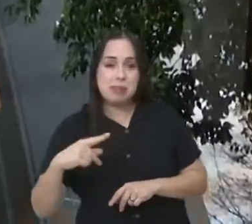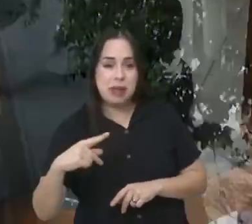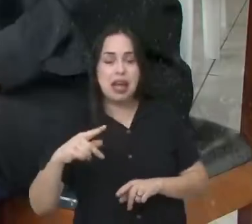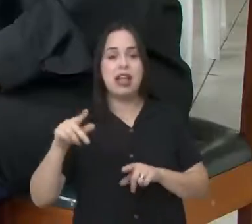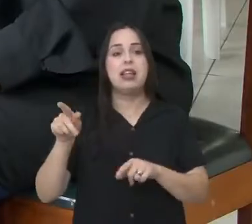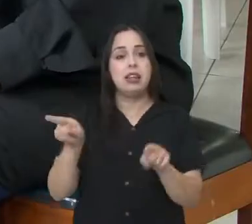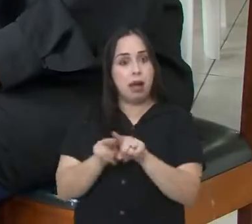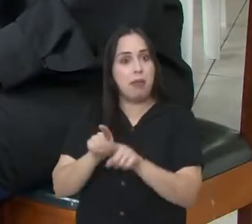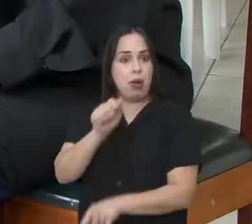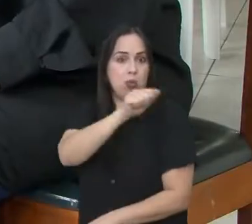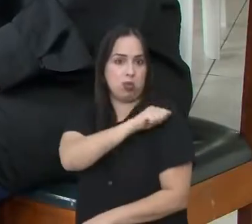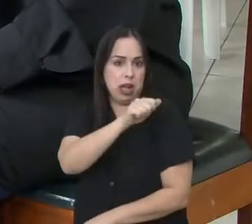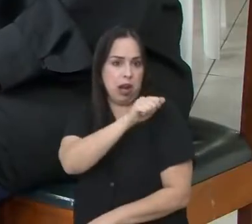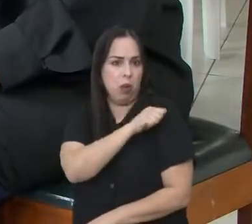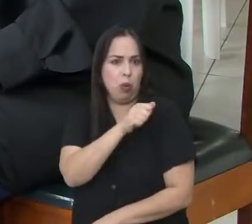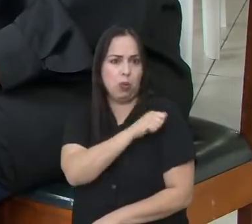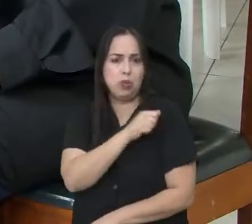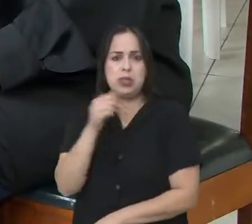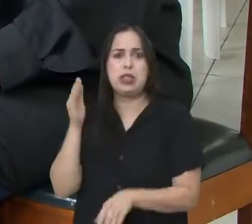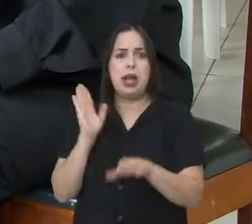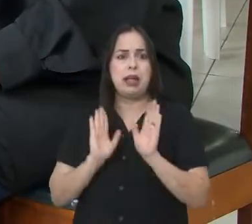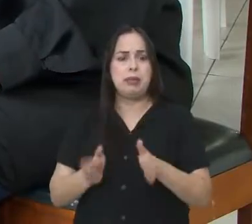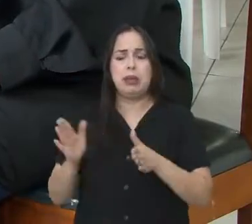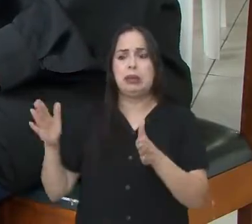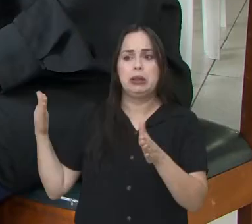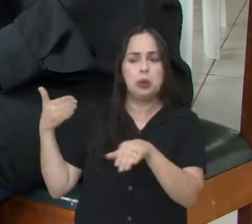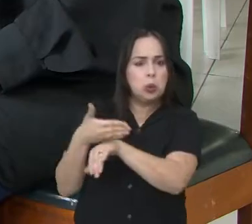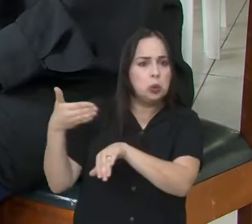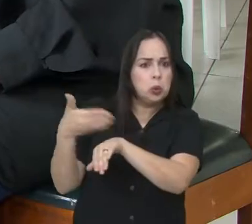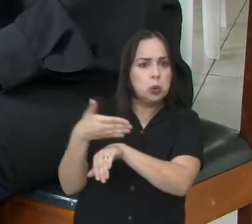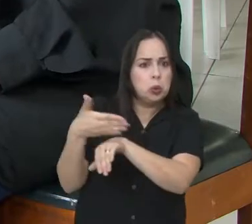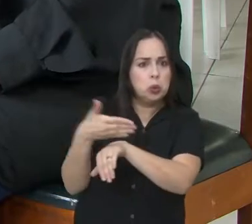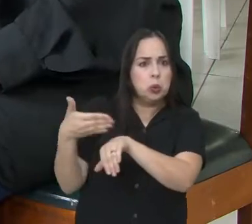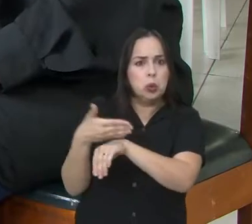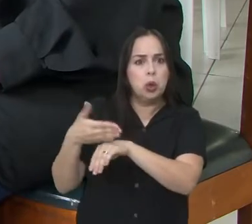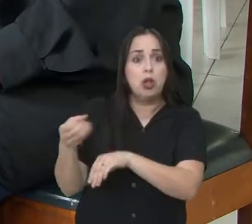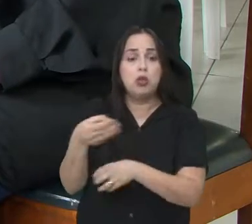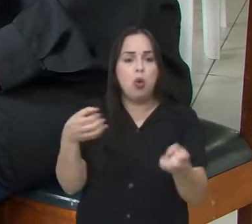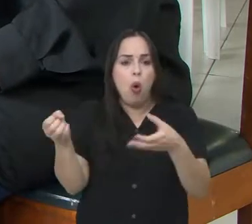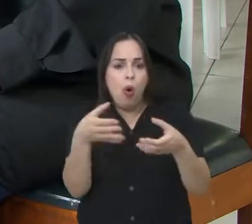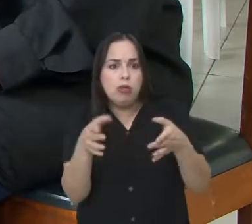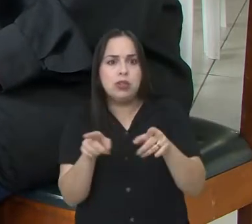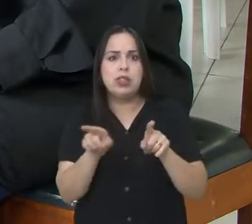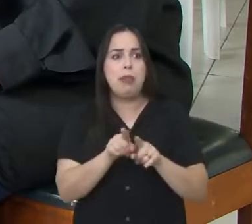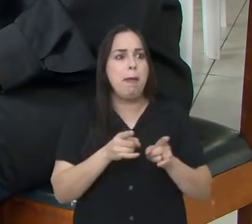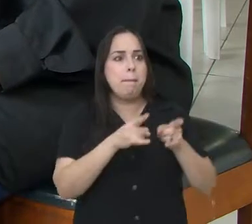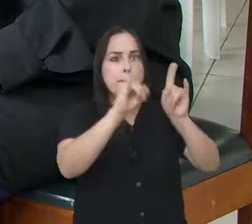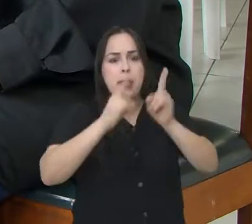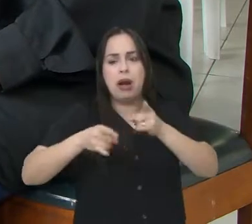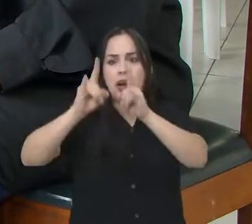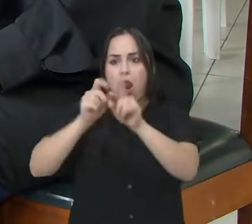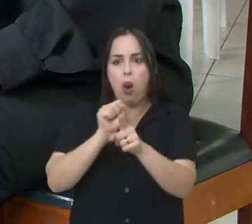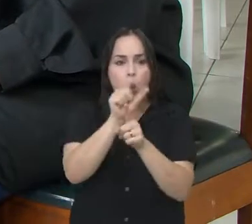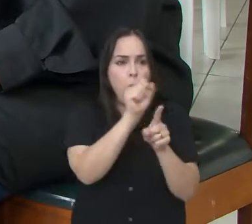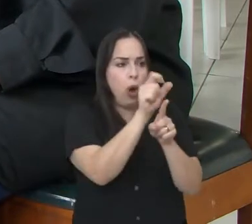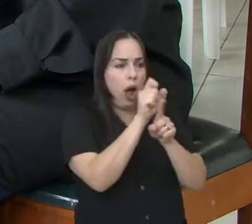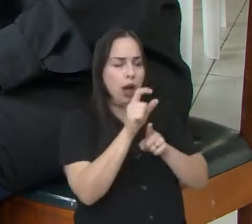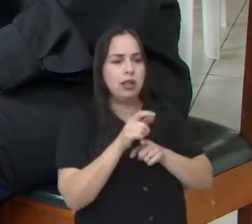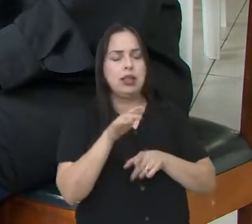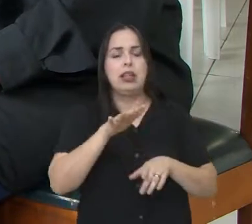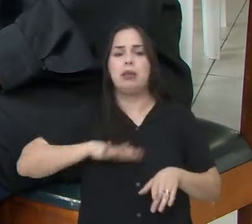da Unesp todo ano se renovam e eles procuram apartamento aqui na região. E aqui o fato de, aqui no São Dimas, ter